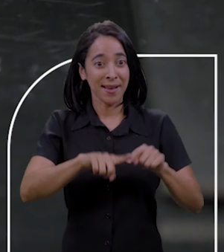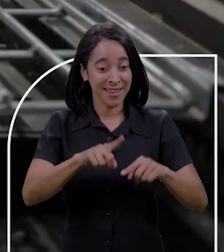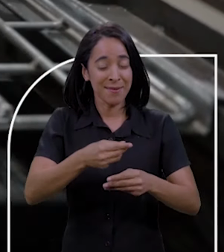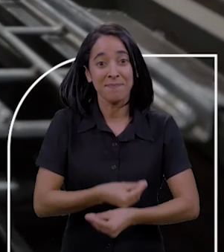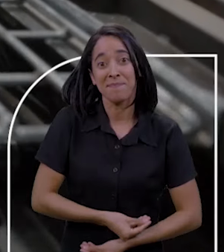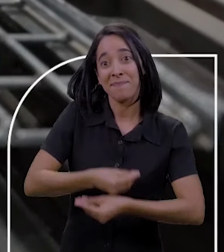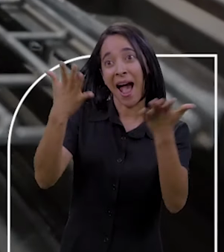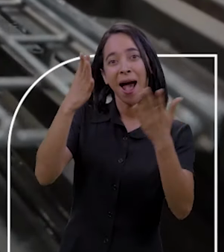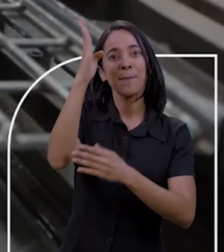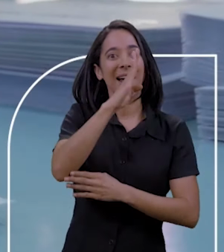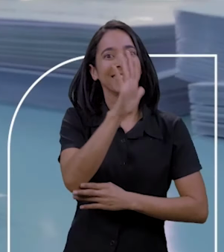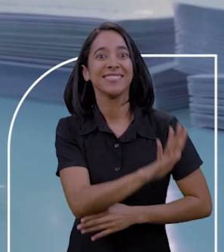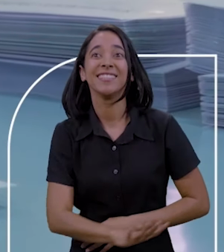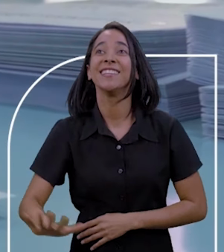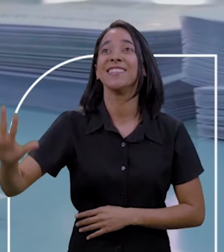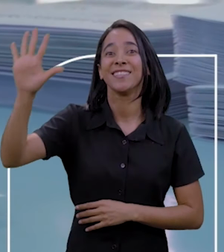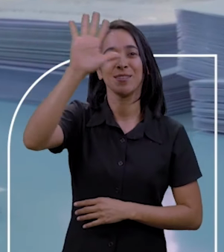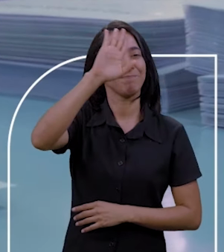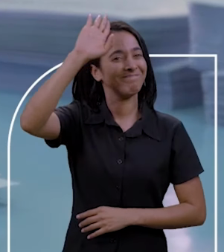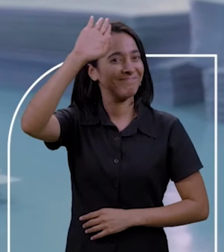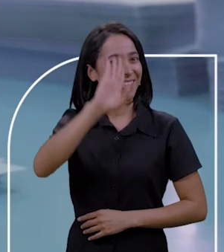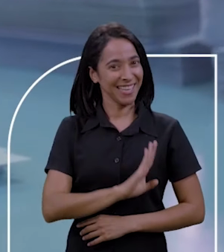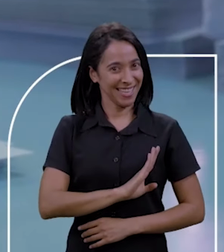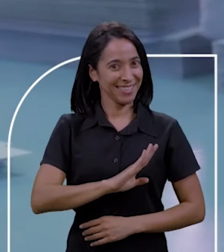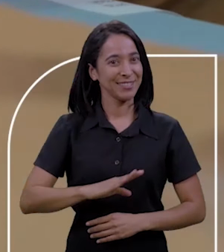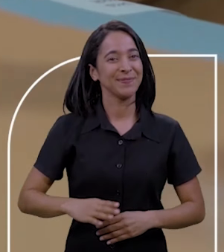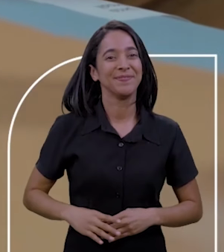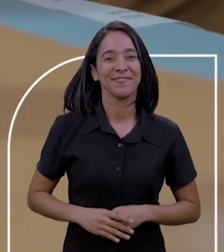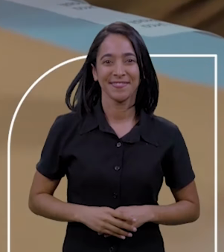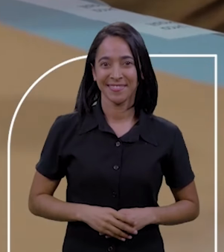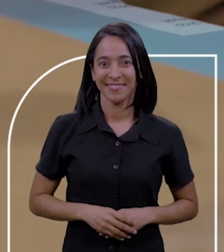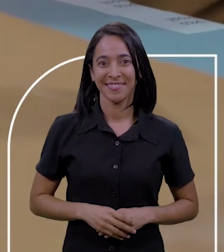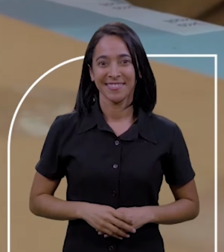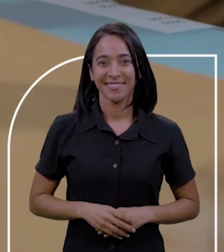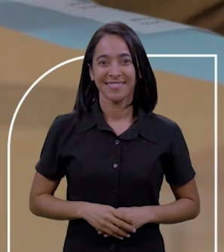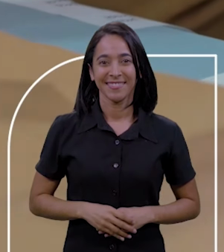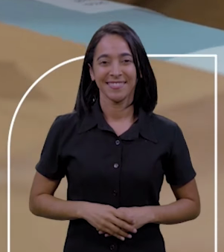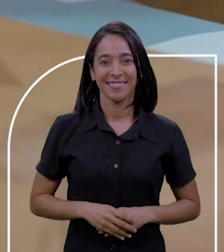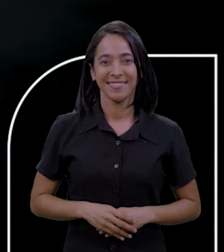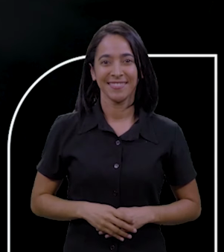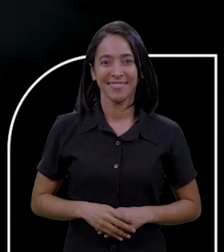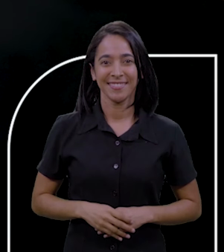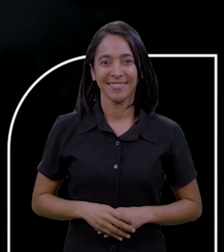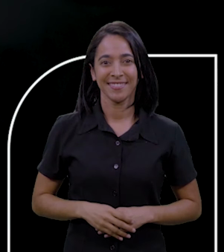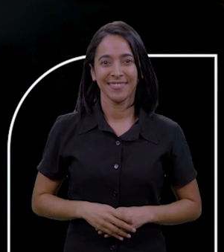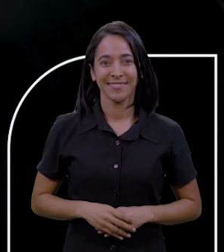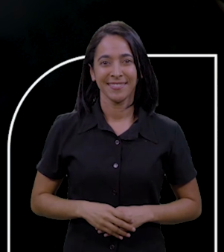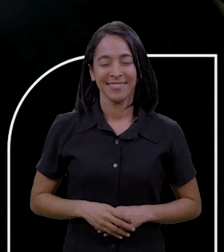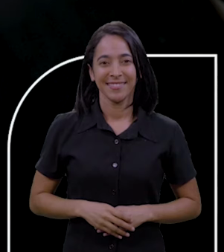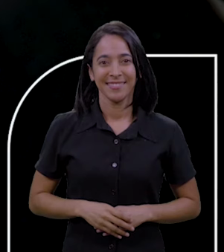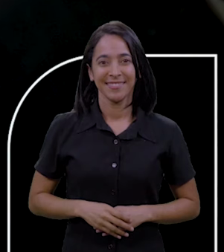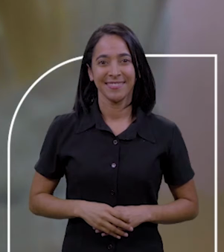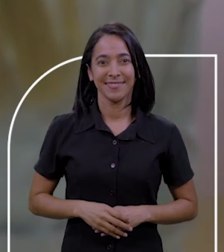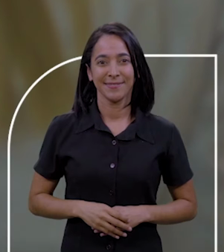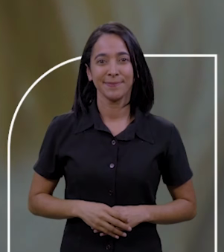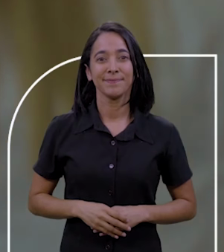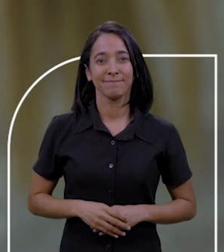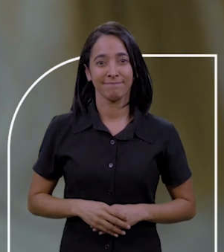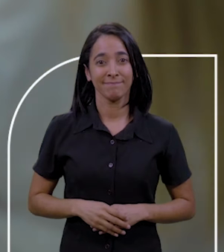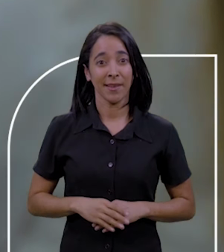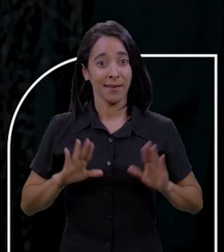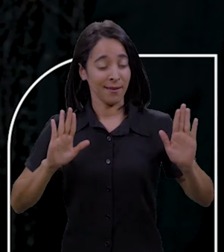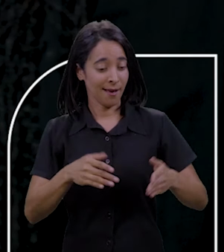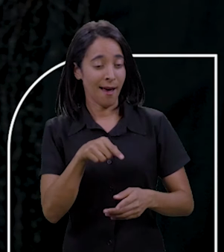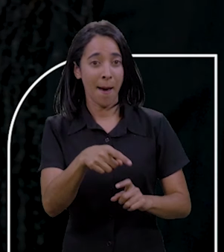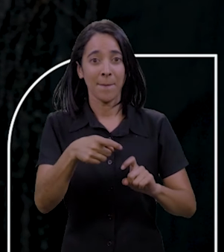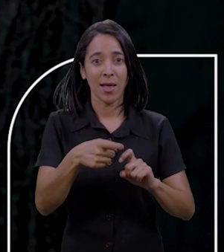Material que juntou outras são distribuídas gratuitamente por todo o Brasil. Abelardo Couto, médico oftalmologista. O setor